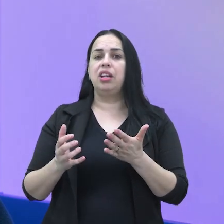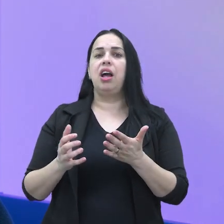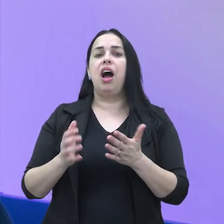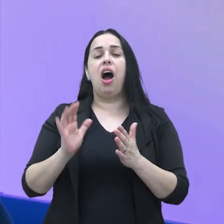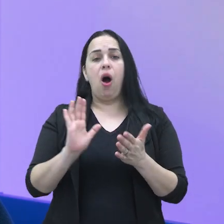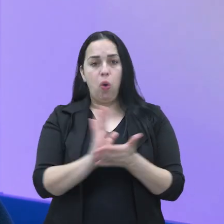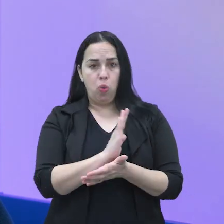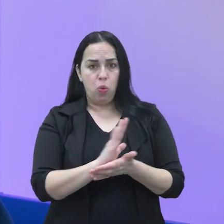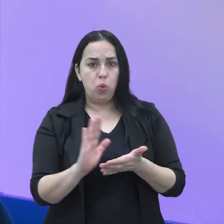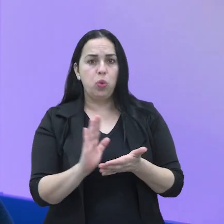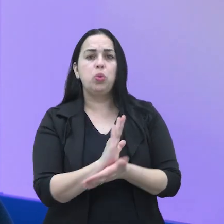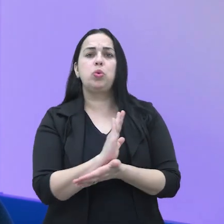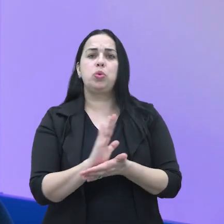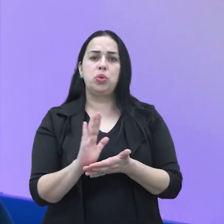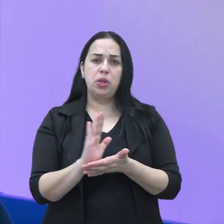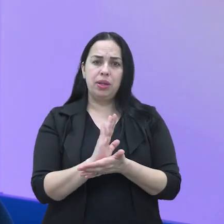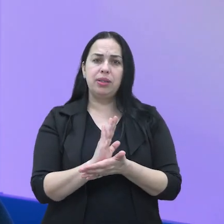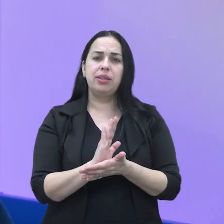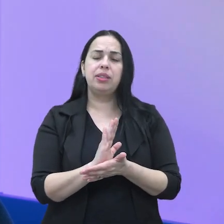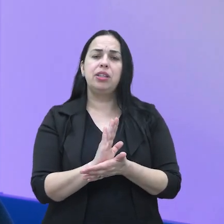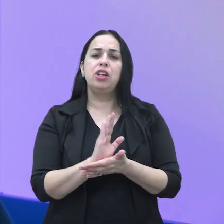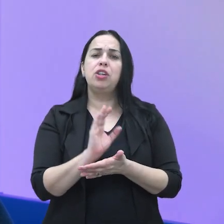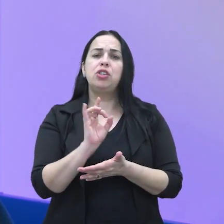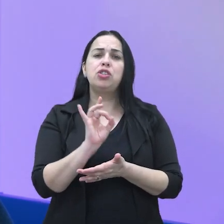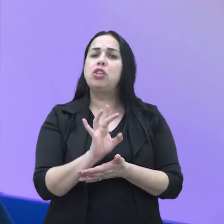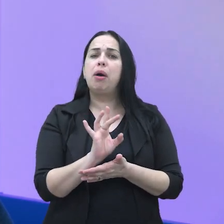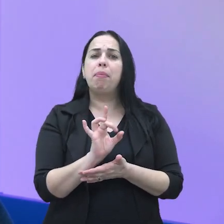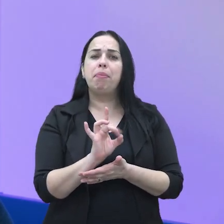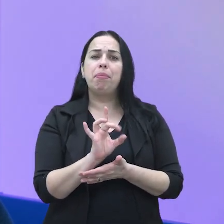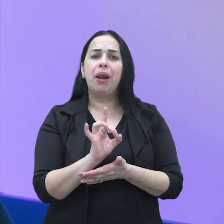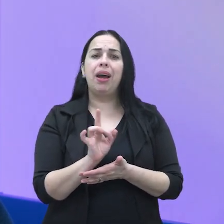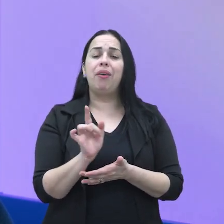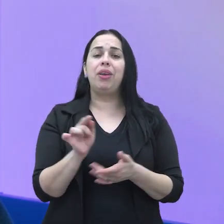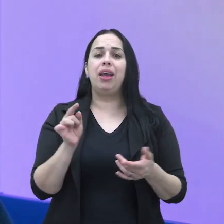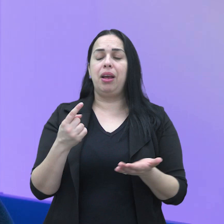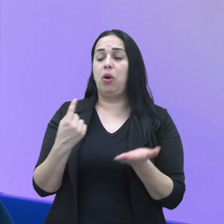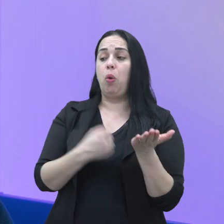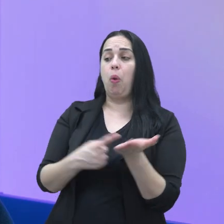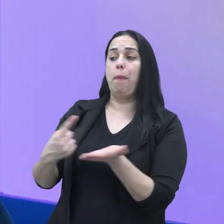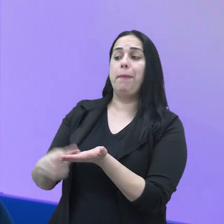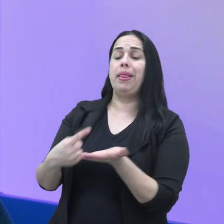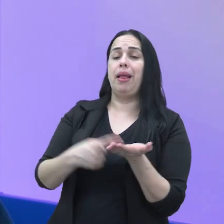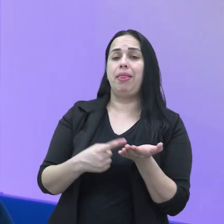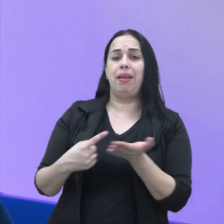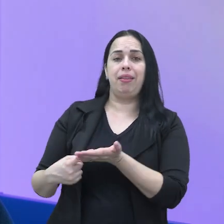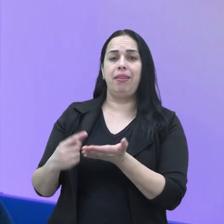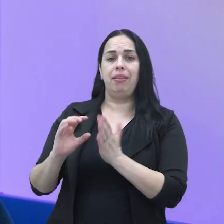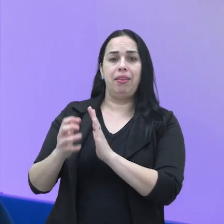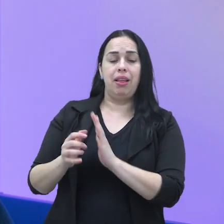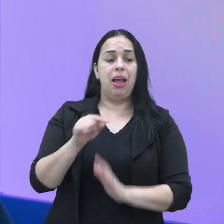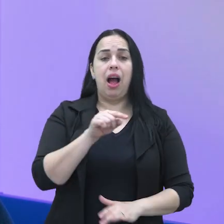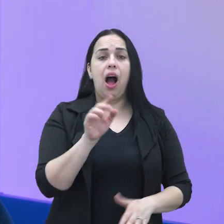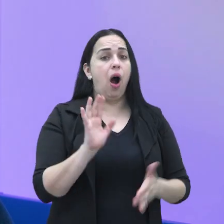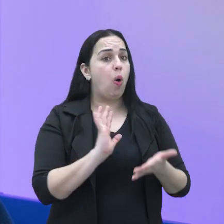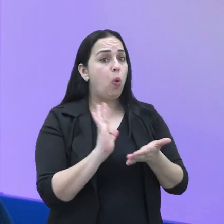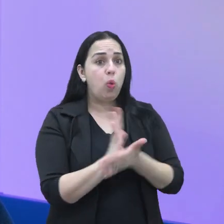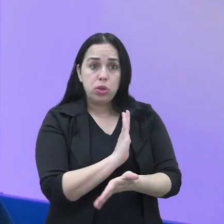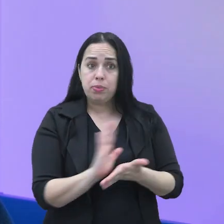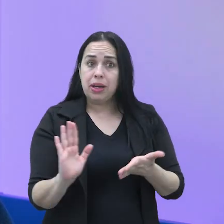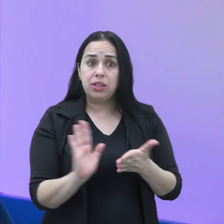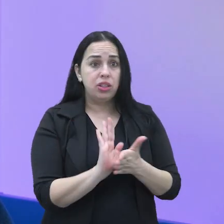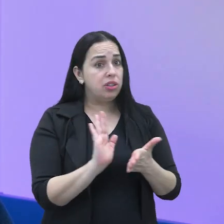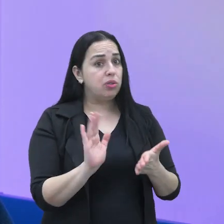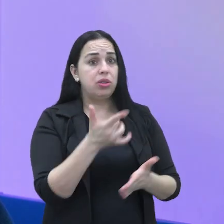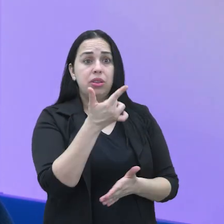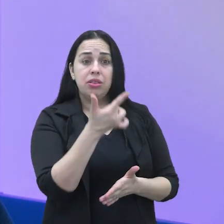Muitas dessas legendas, elas são usadas tão somente para negociações políticas. Elas não funcionam como